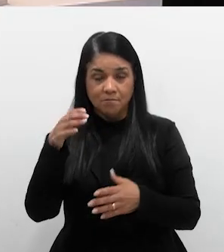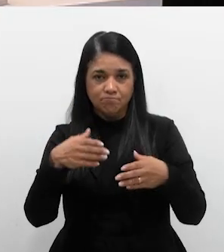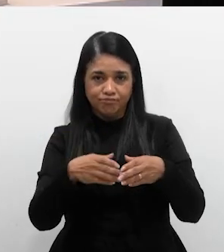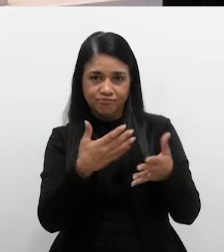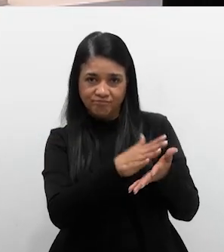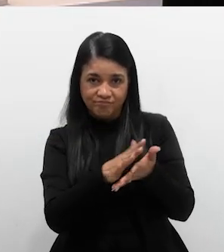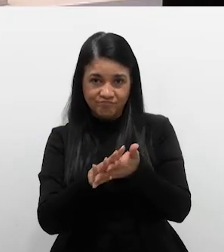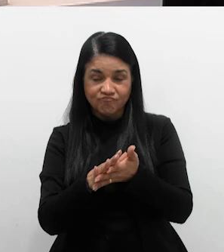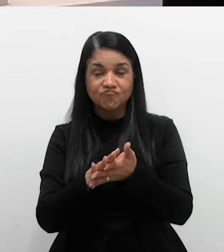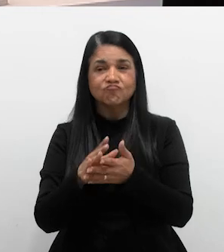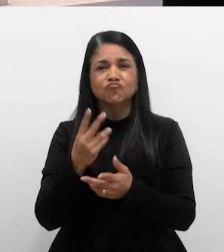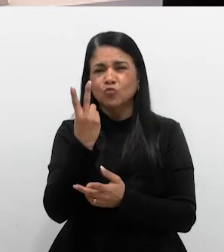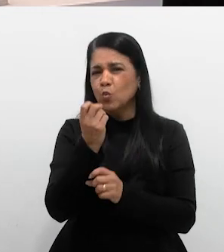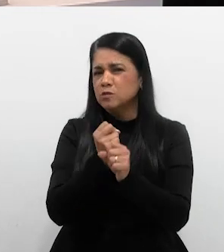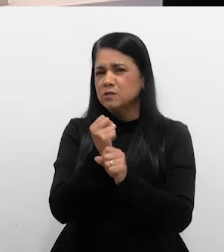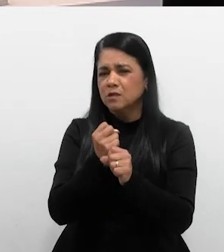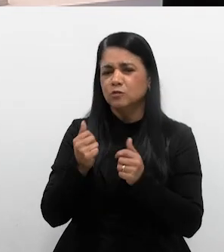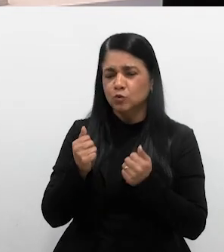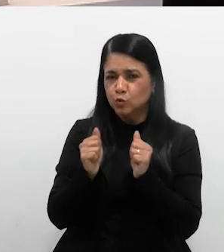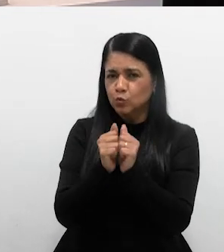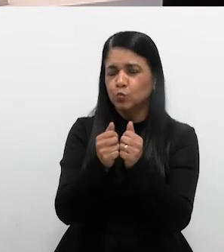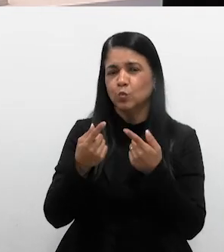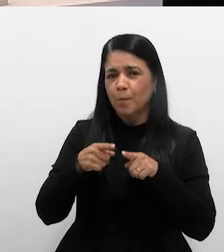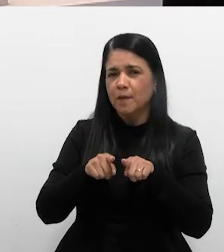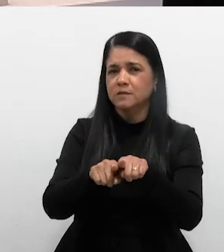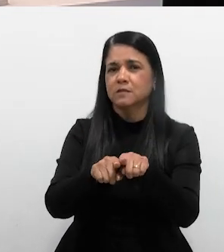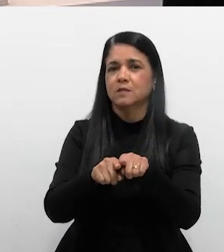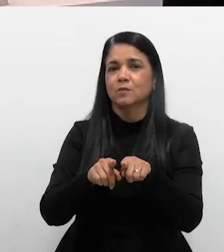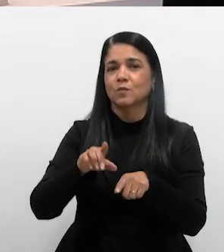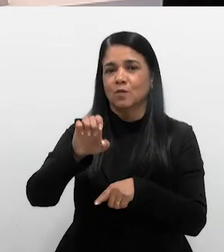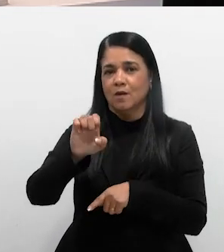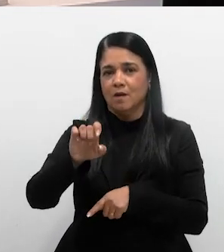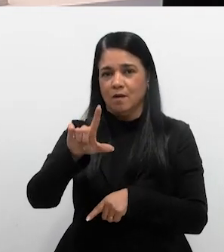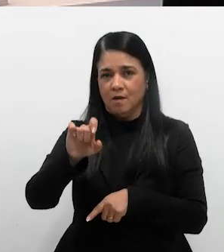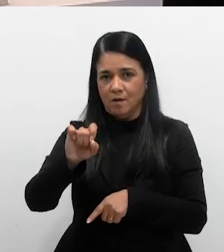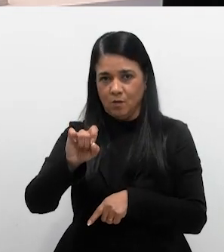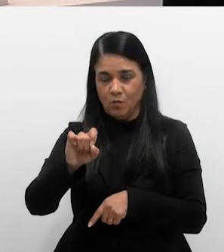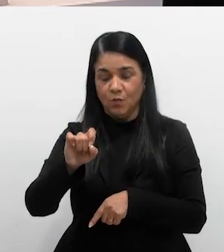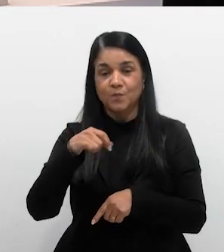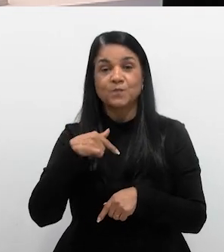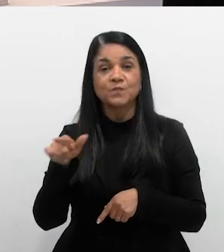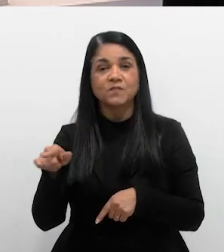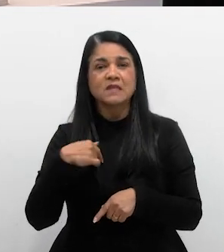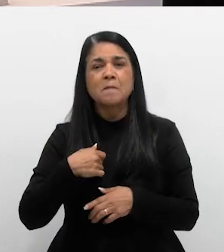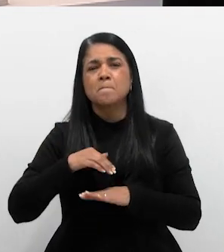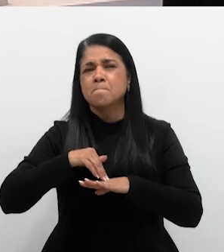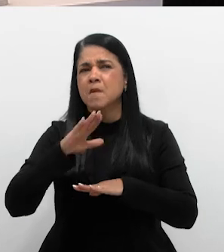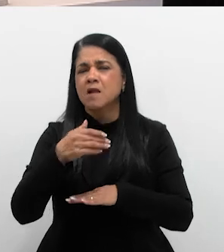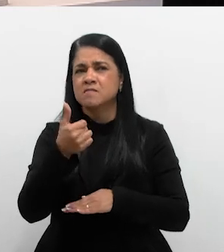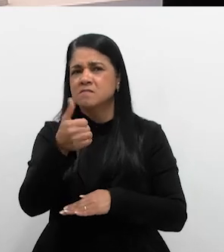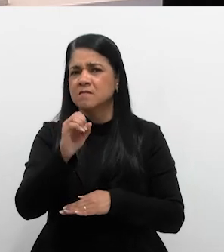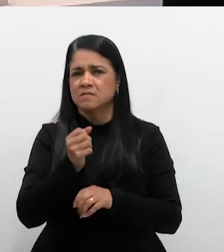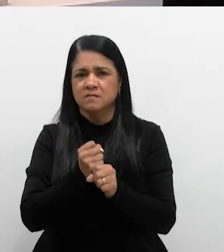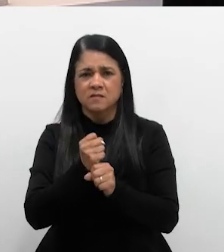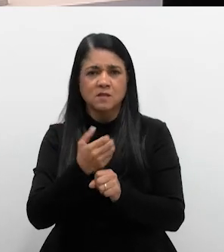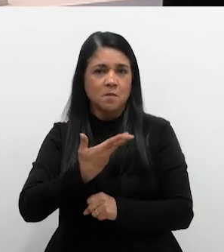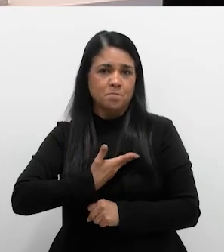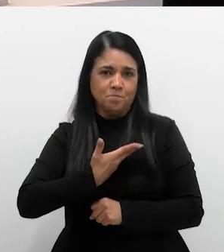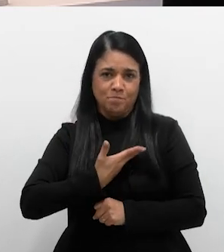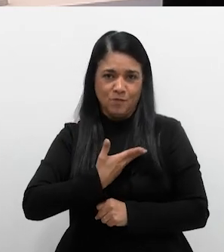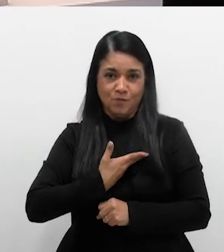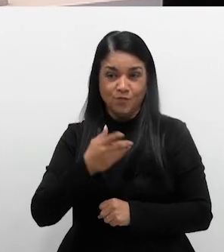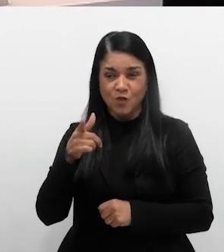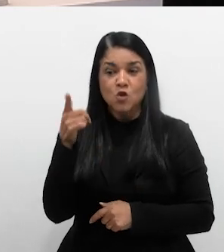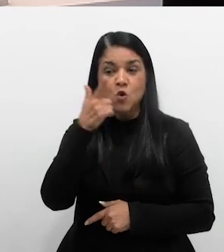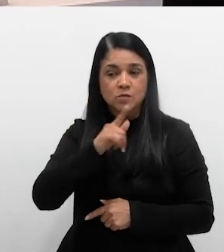São Paulo têm a mão forte das ideias do Léo junto comigo. A gente tem uma simbiose muito grande. O Léo é meu amigo há mais de 10 anos. Que